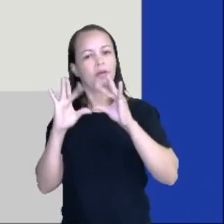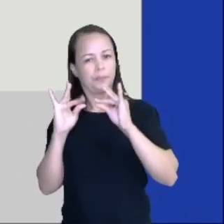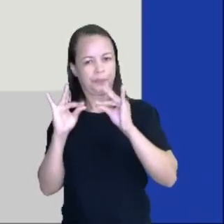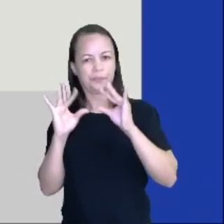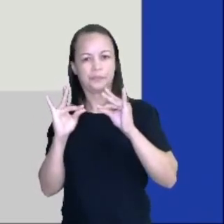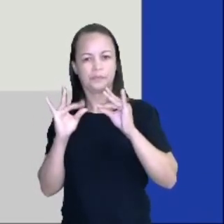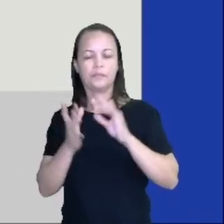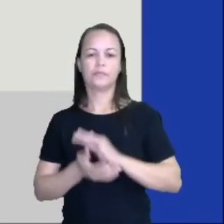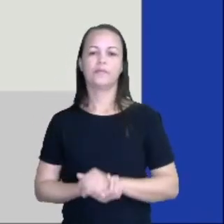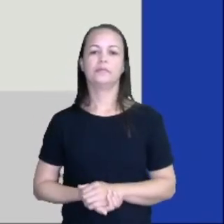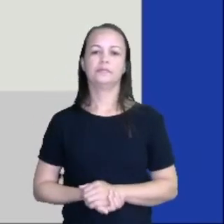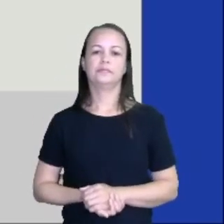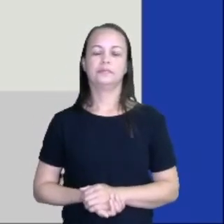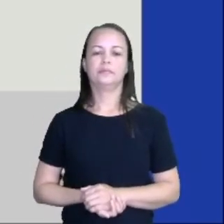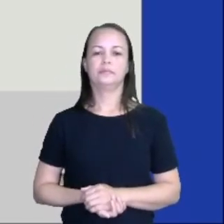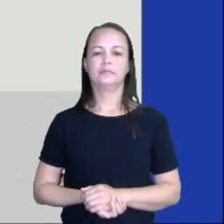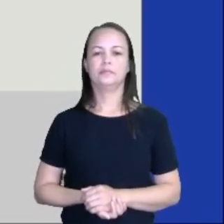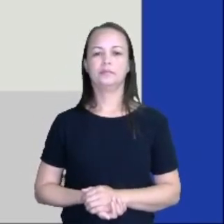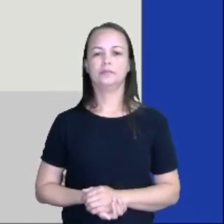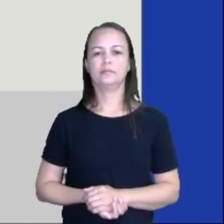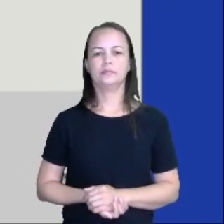líquido.